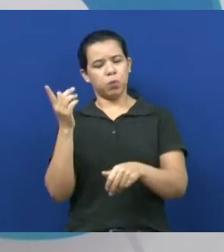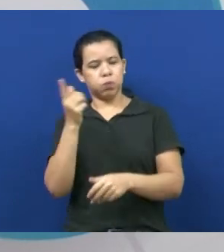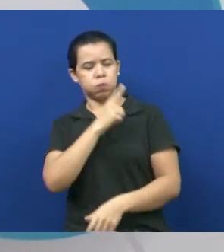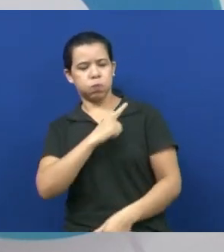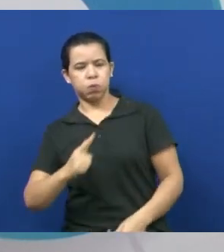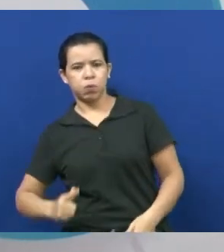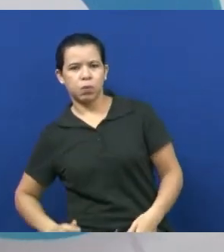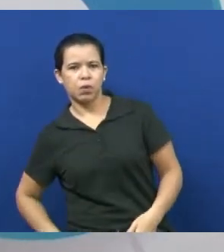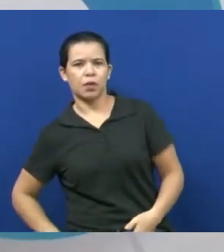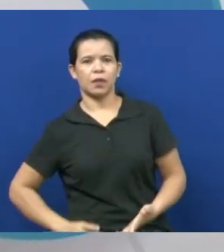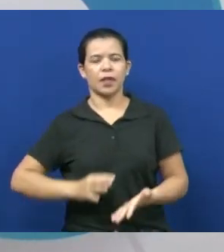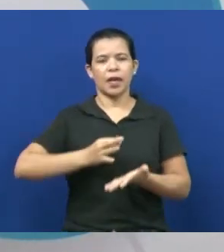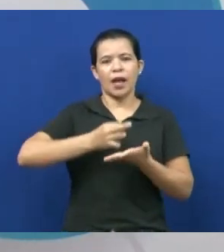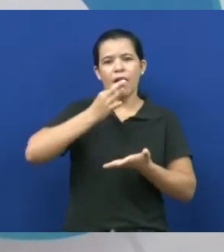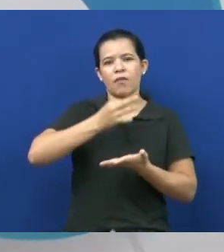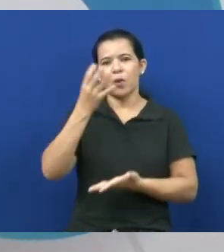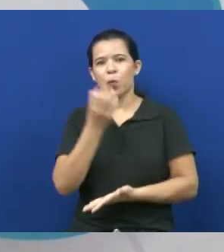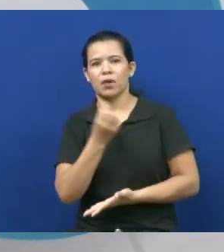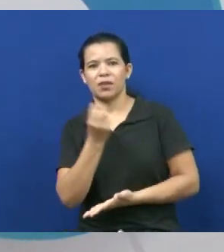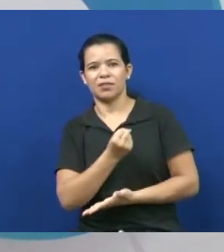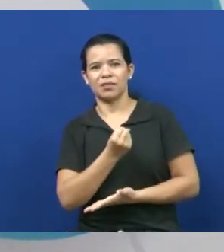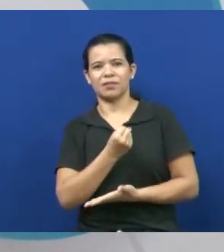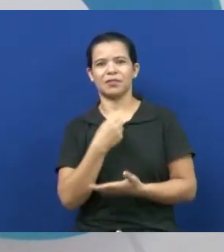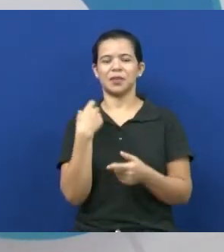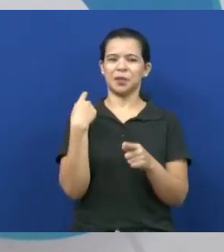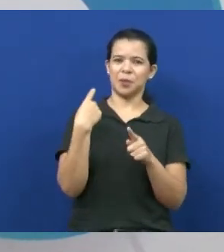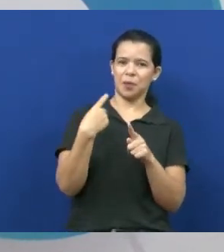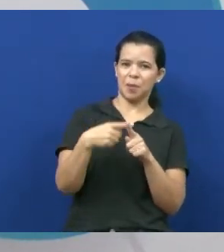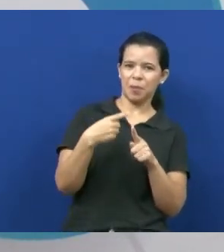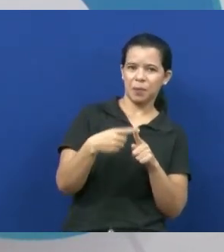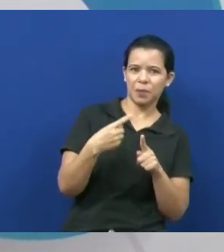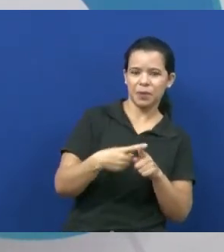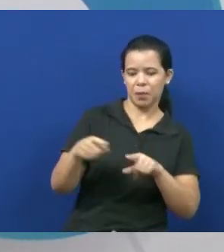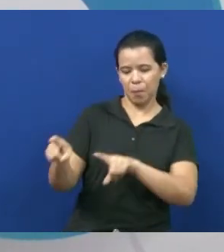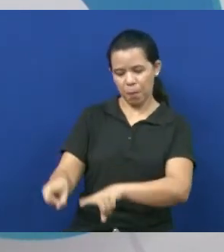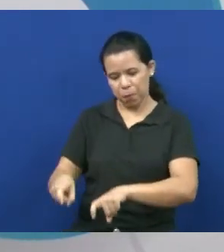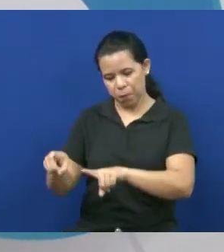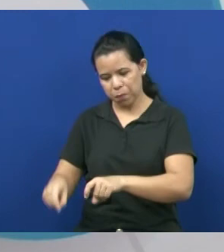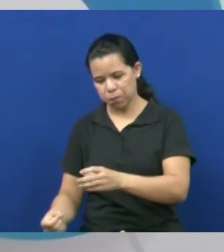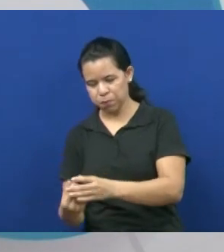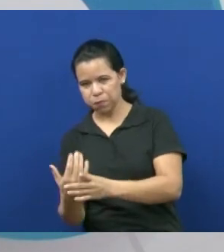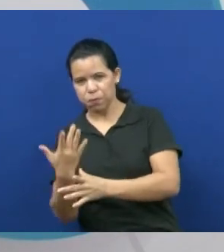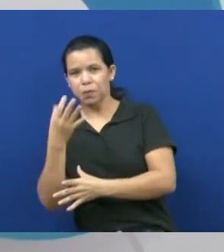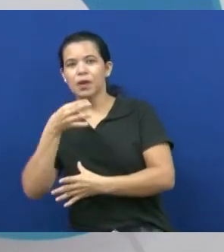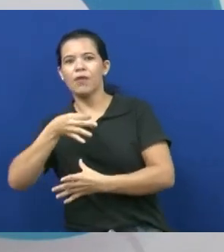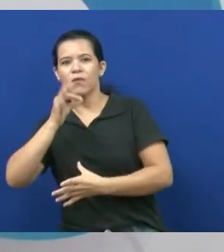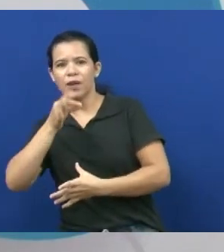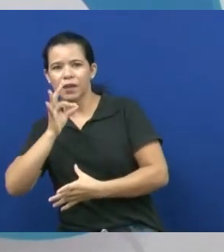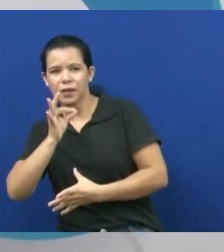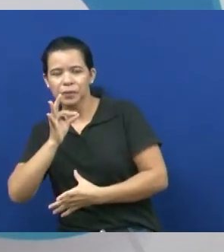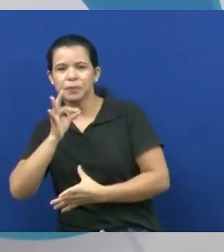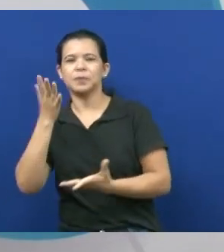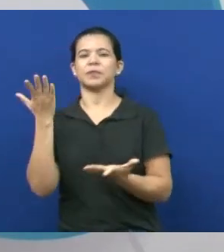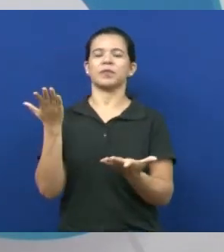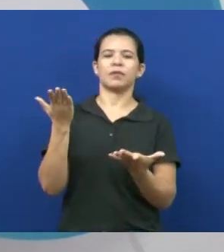Porque era o que estava em alta, era esse modelo de economia, essas duas fontes de economia, a